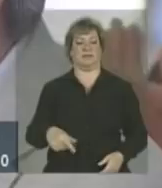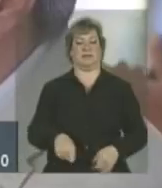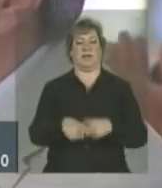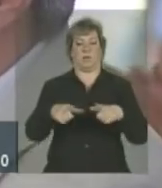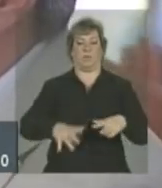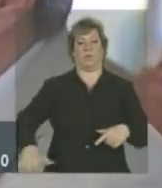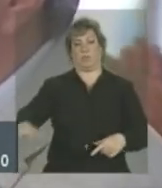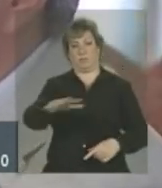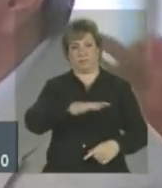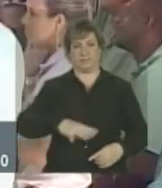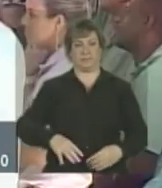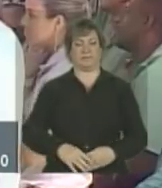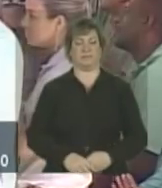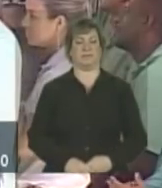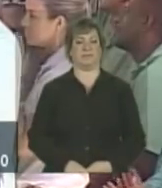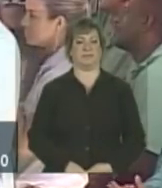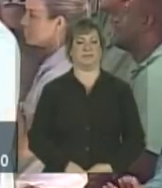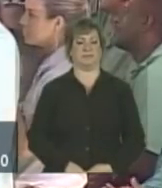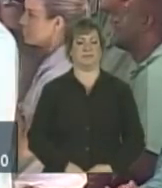região.